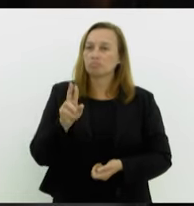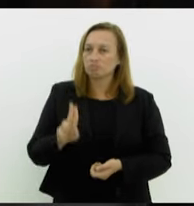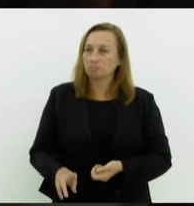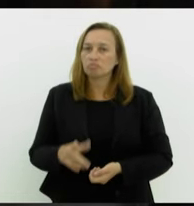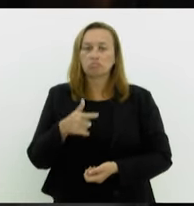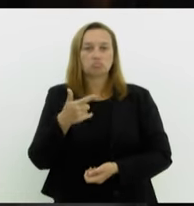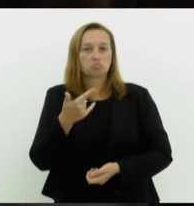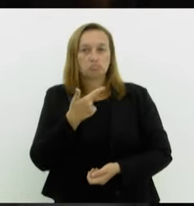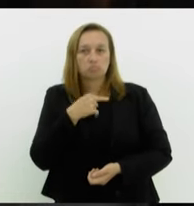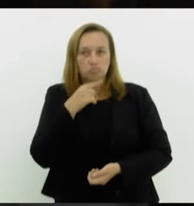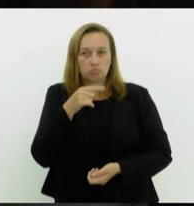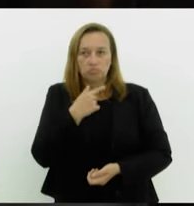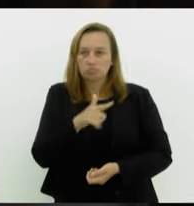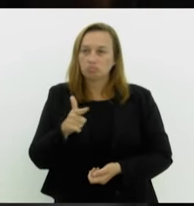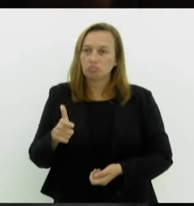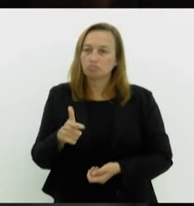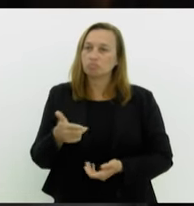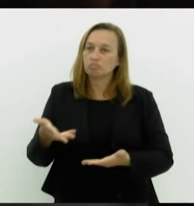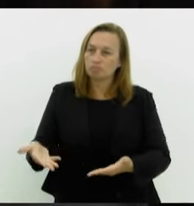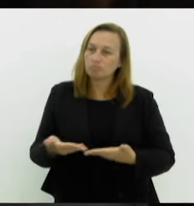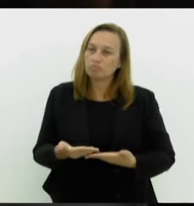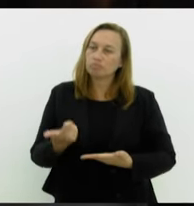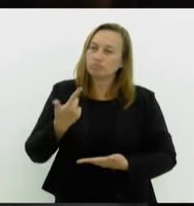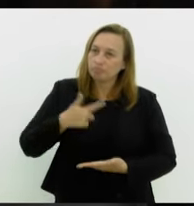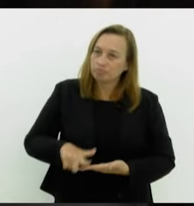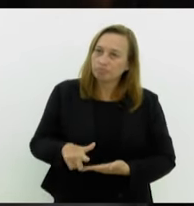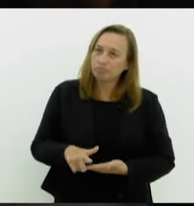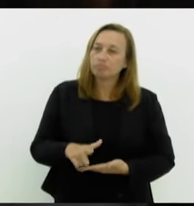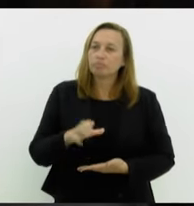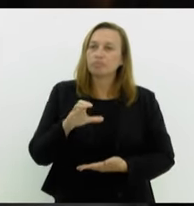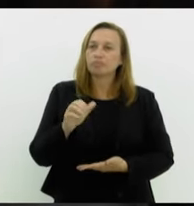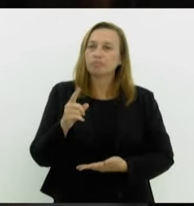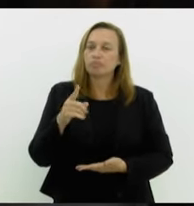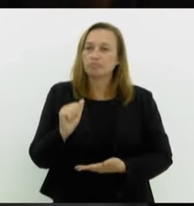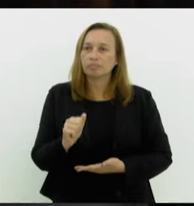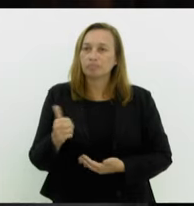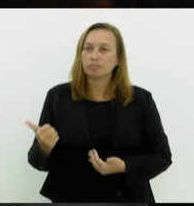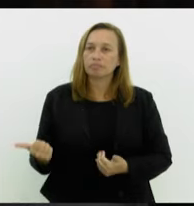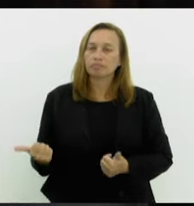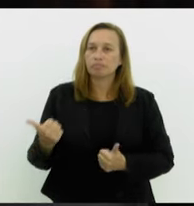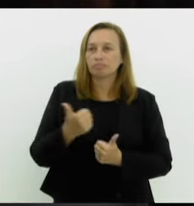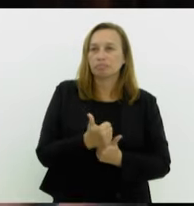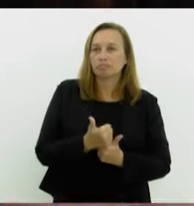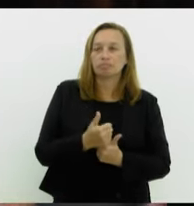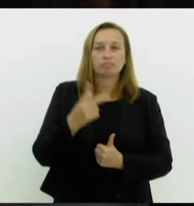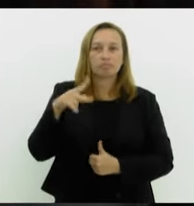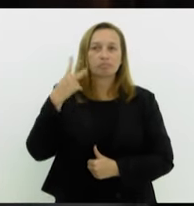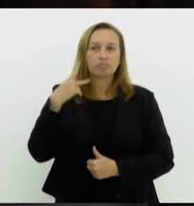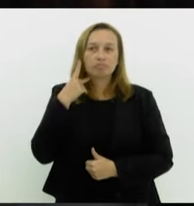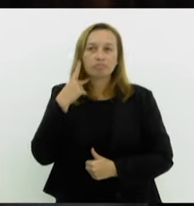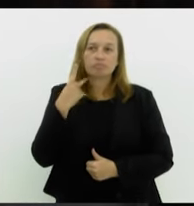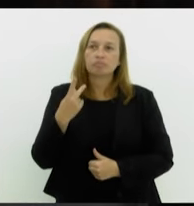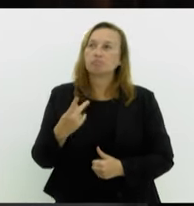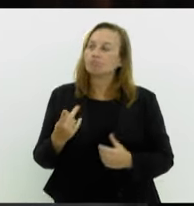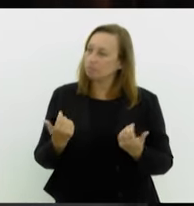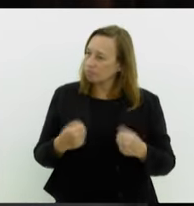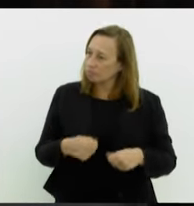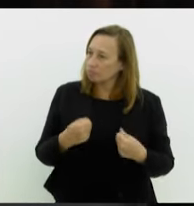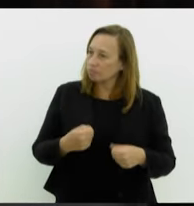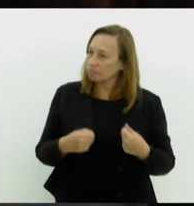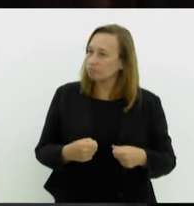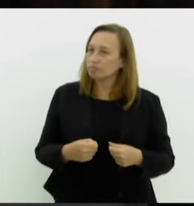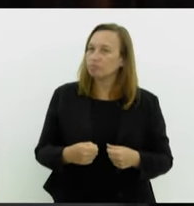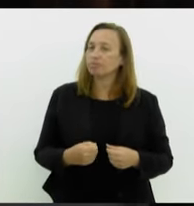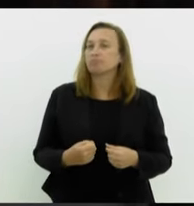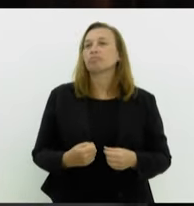dúvida que eu vou ser chamada já já né Carla para essa posse dessa procuradora aqui que tem que est instalada minha gente tem que estar